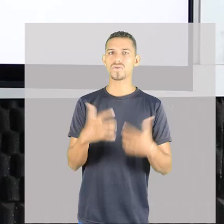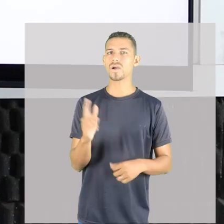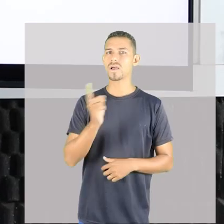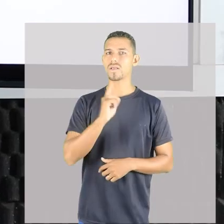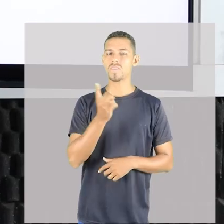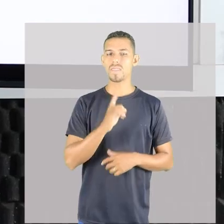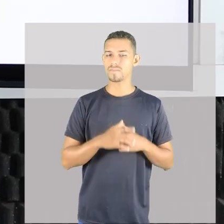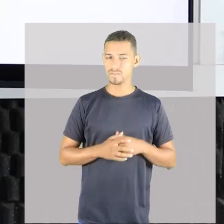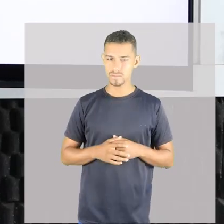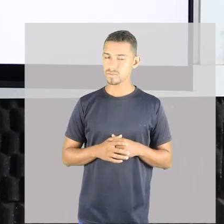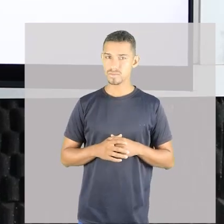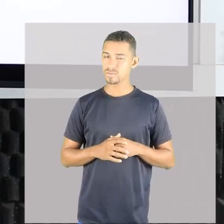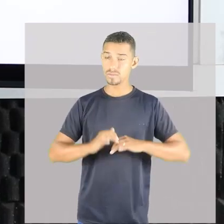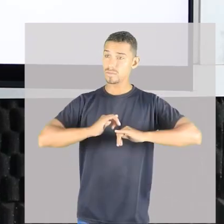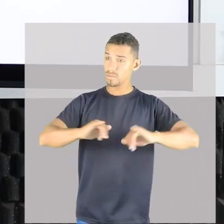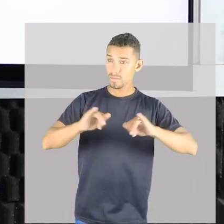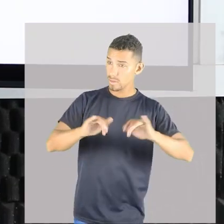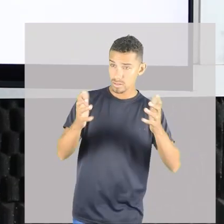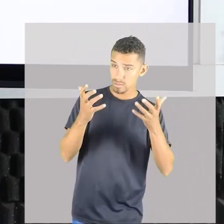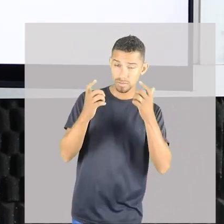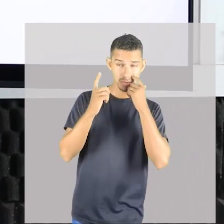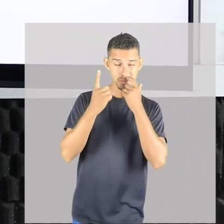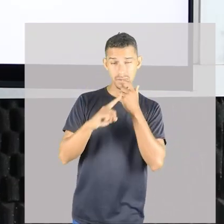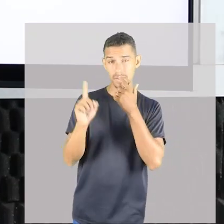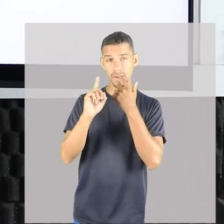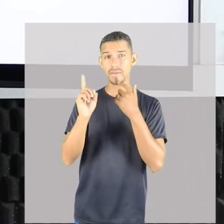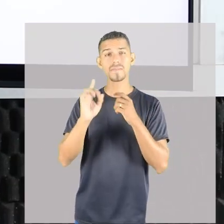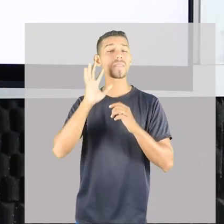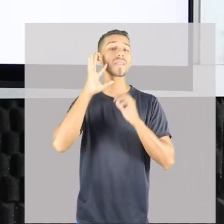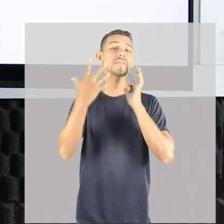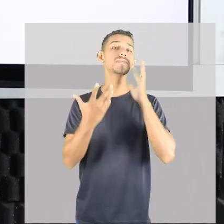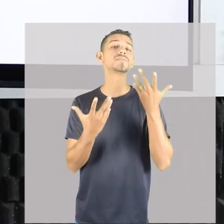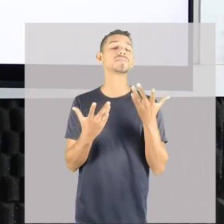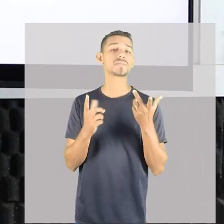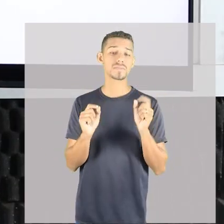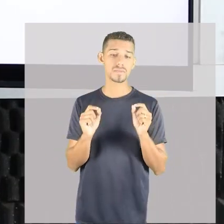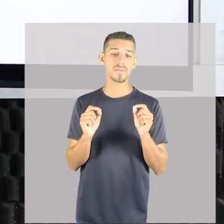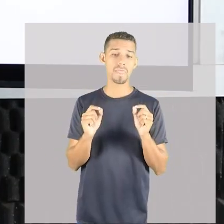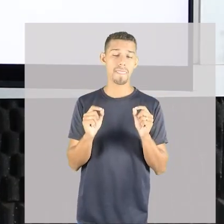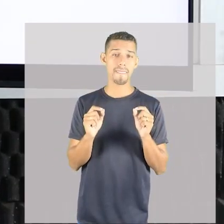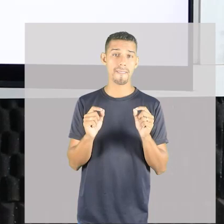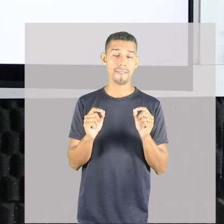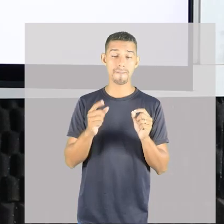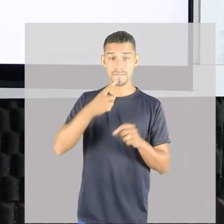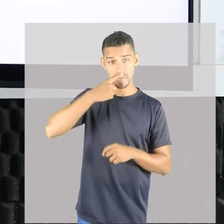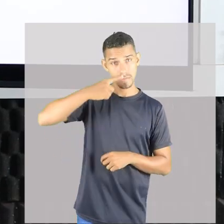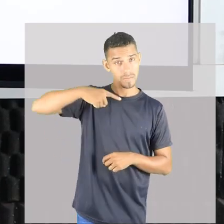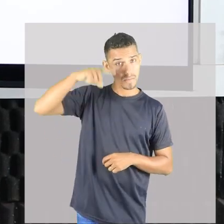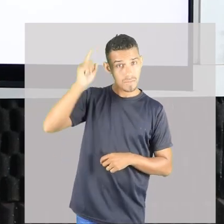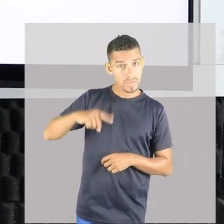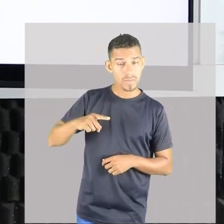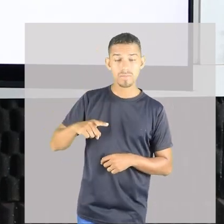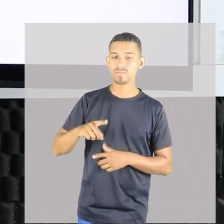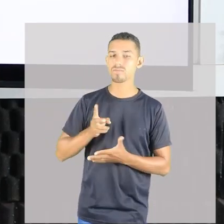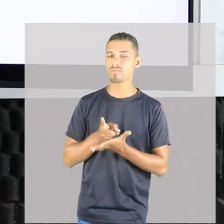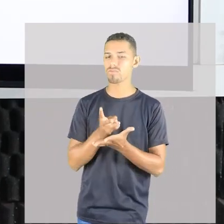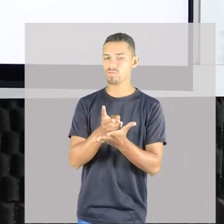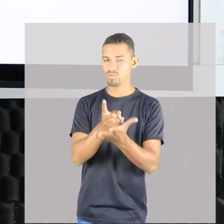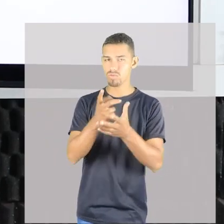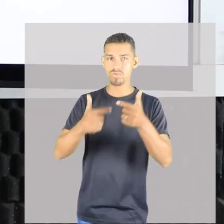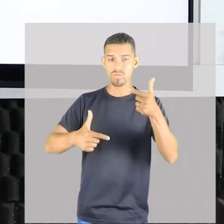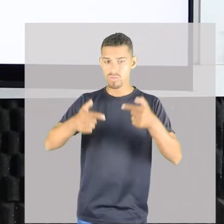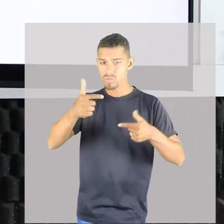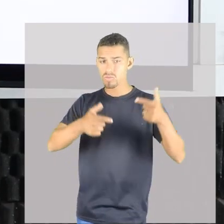isso que eles pregavam, não era isso que eles queriam que acontecesse. Então, e a Rússia, por manter-se ainda na